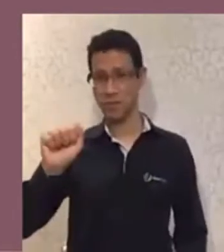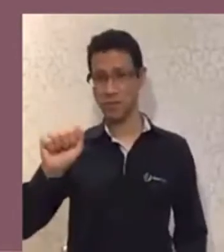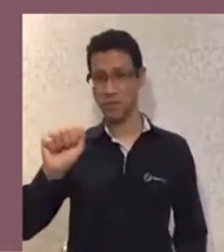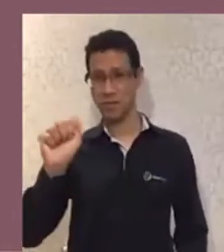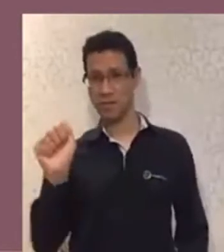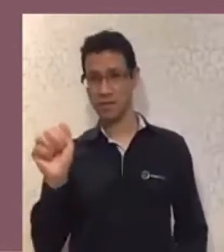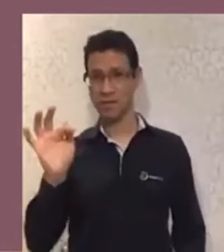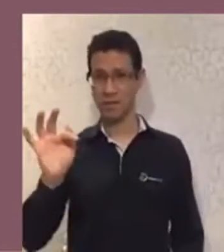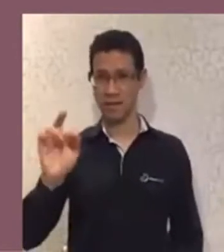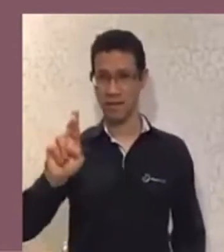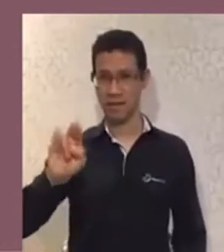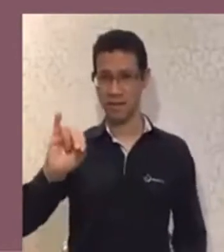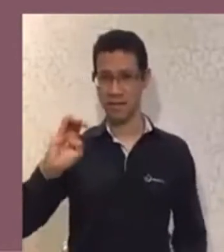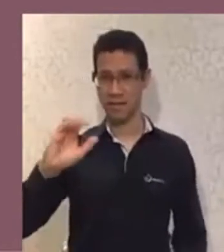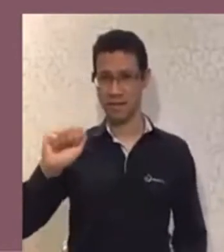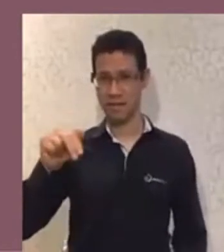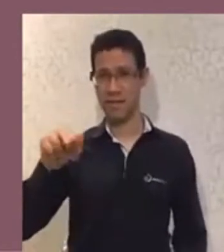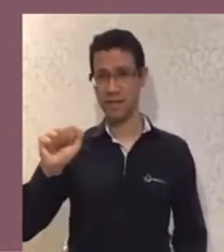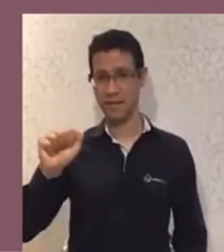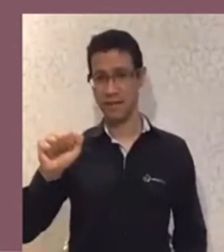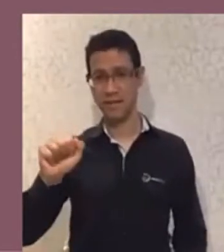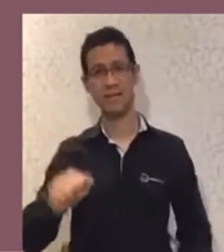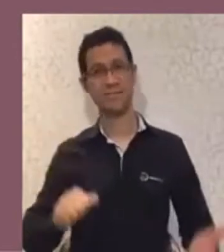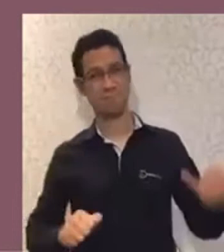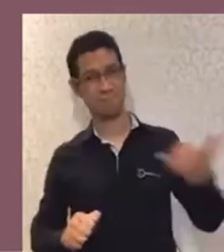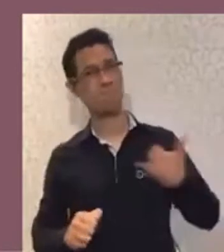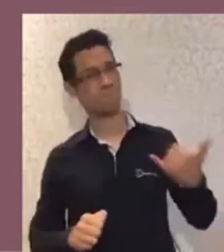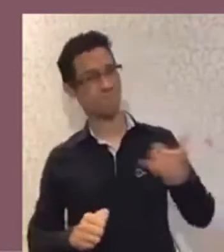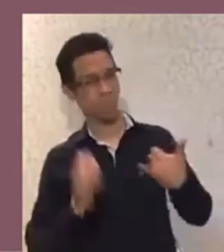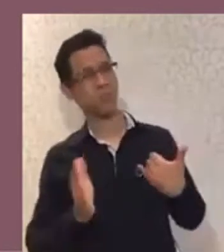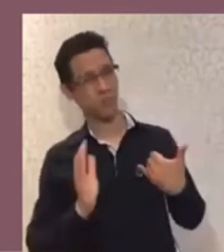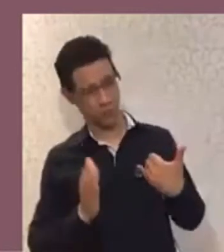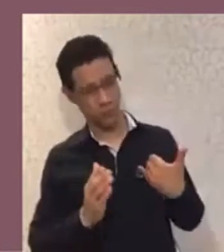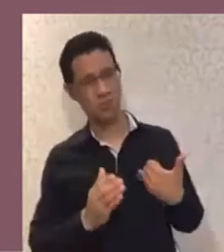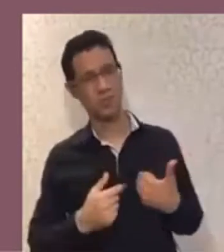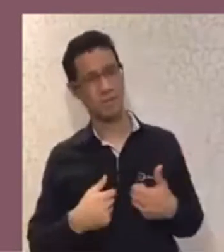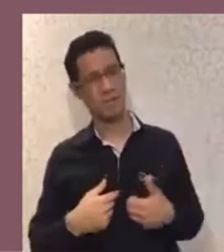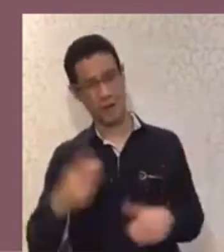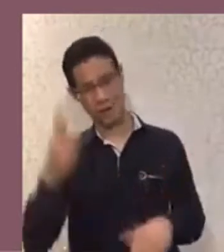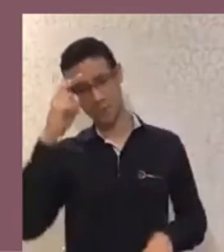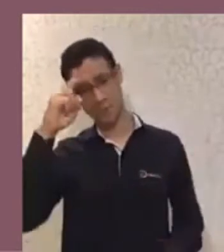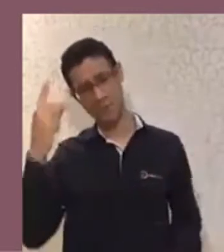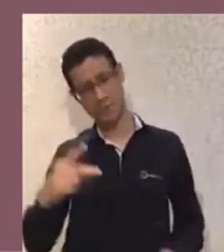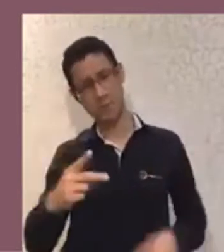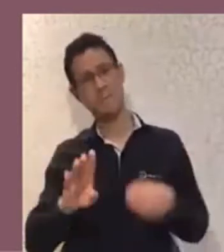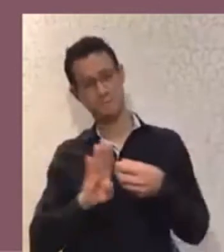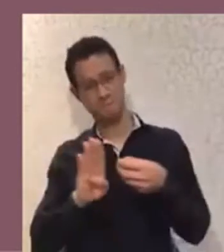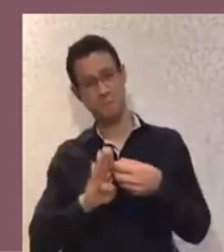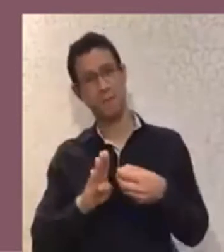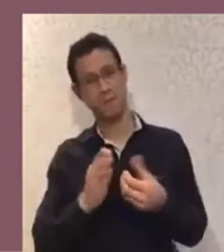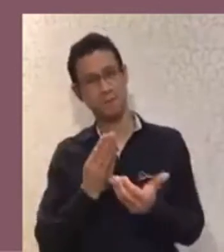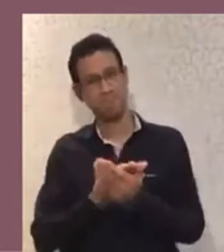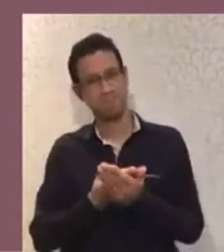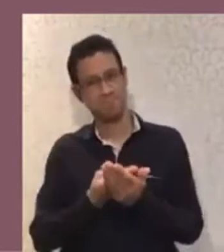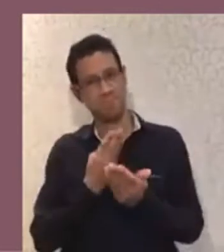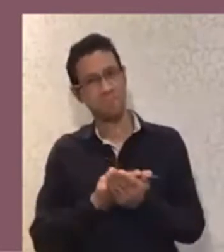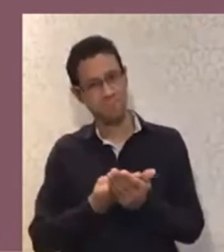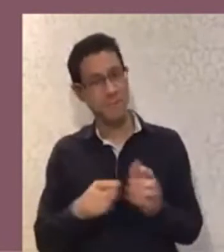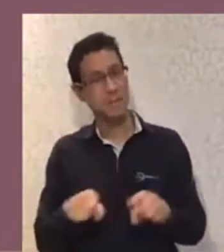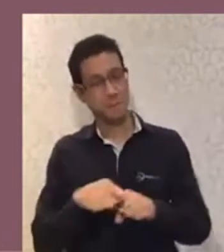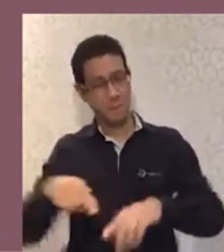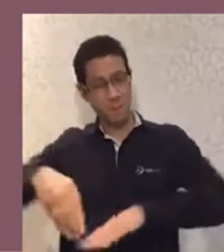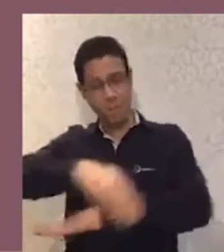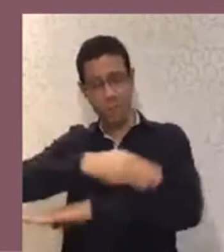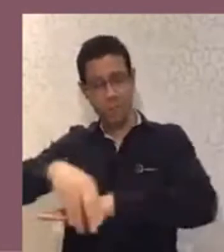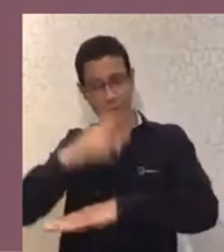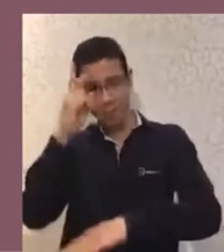eu sei, eu estudei a história do bairro e também a história dessa rua. Eu sei que